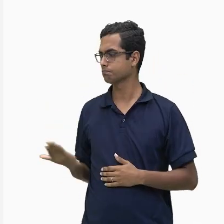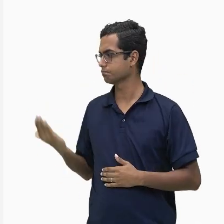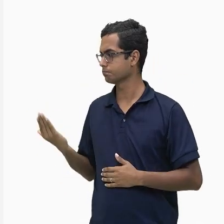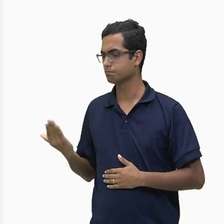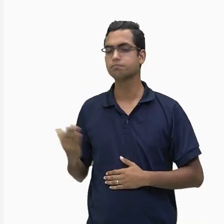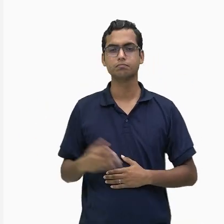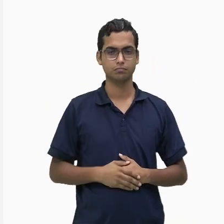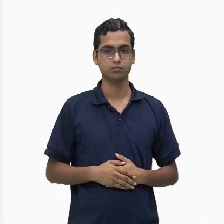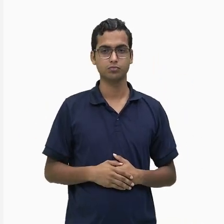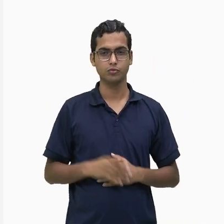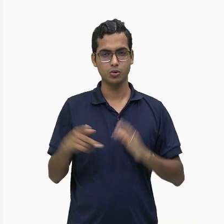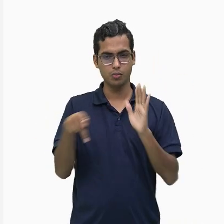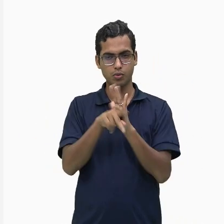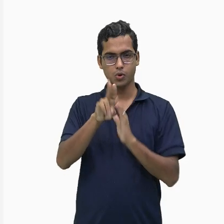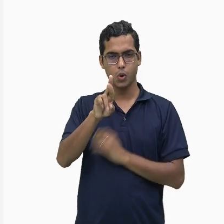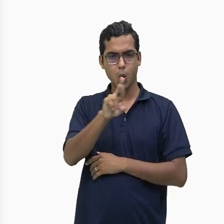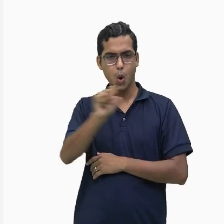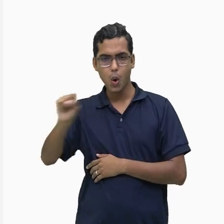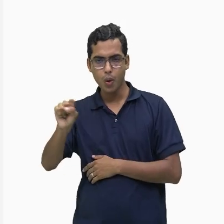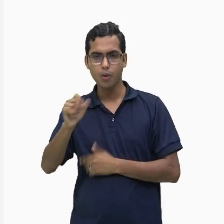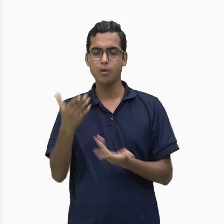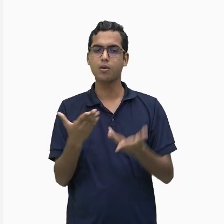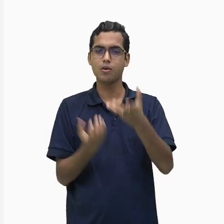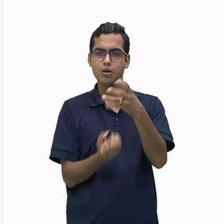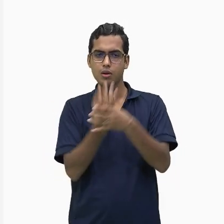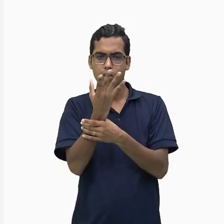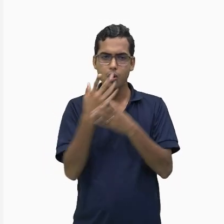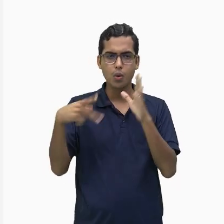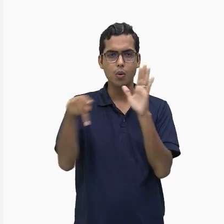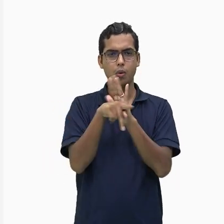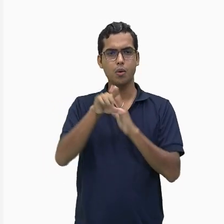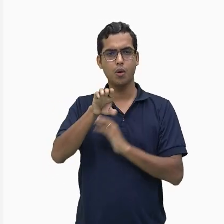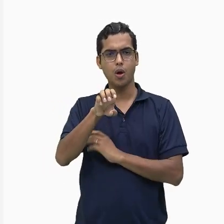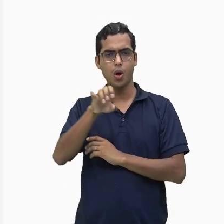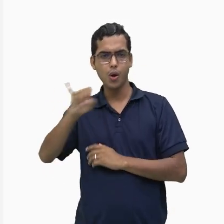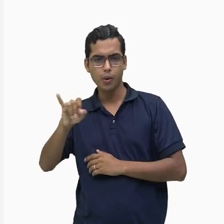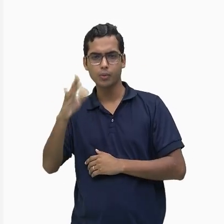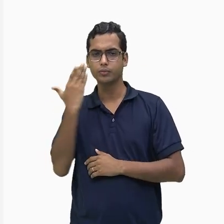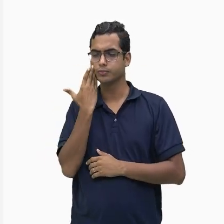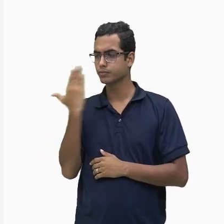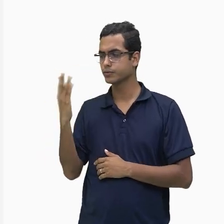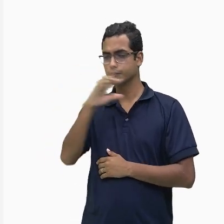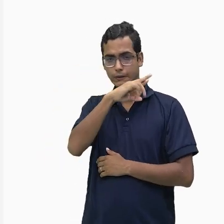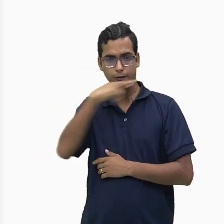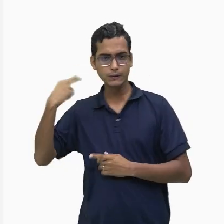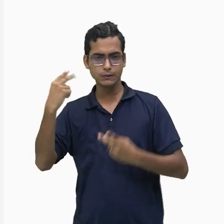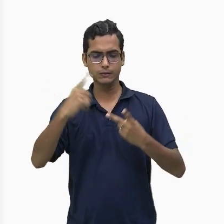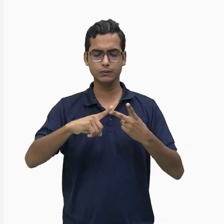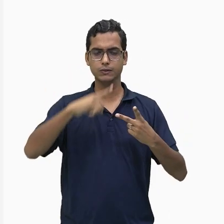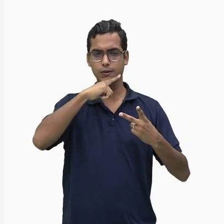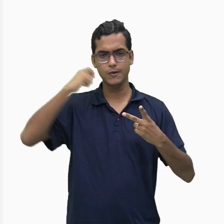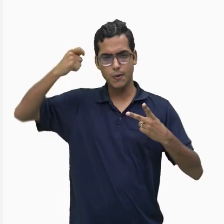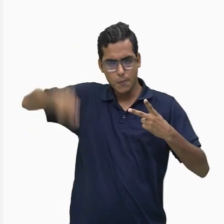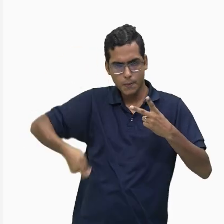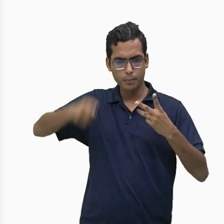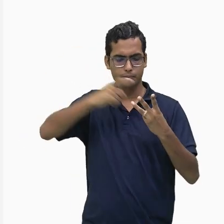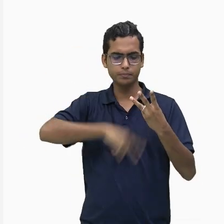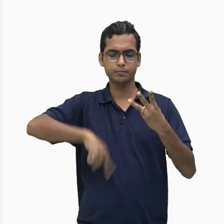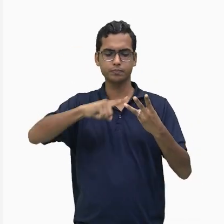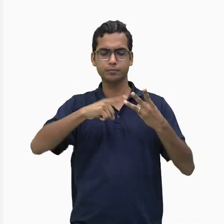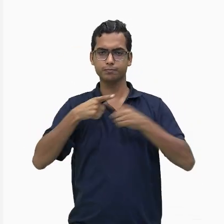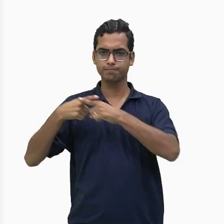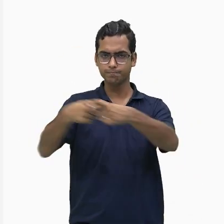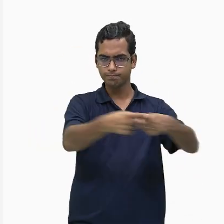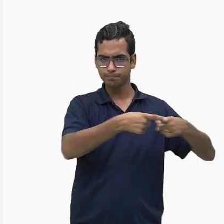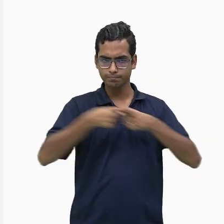da extinta União Soviética acabaram fundando a CEI. No caso, a Rússia, a